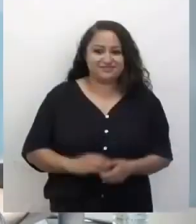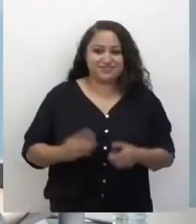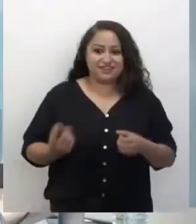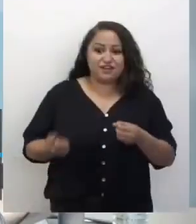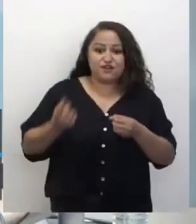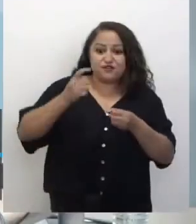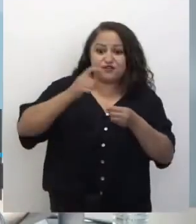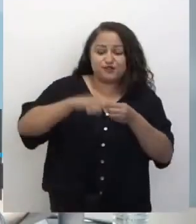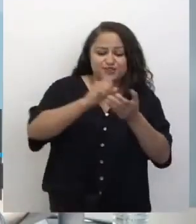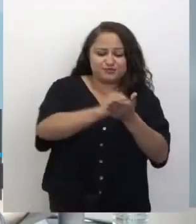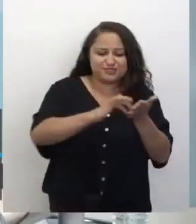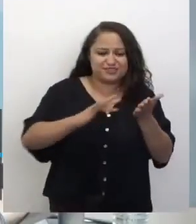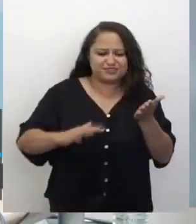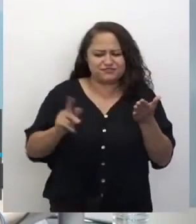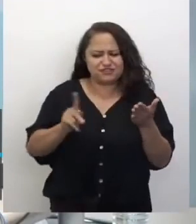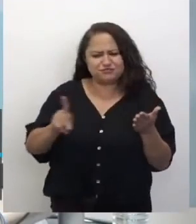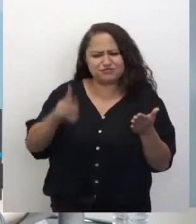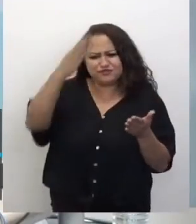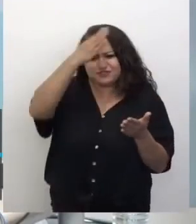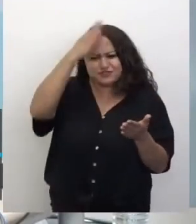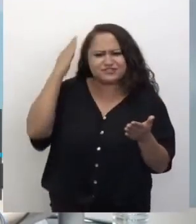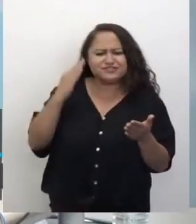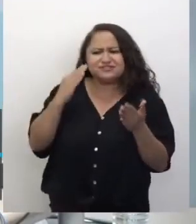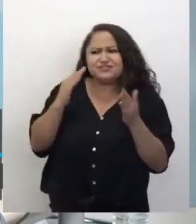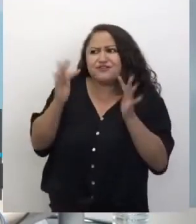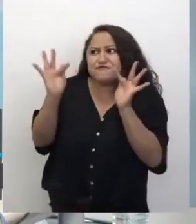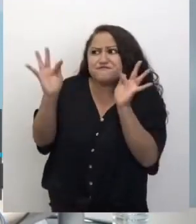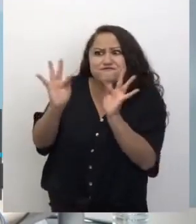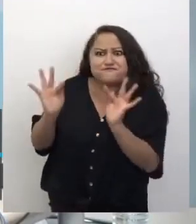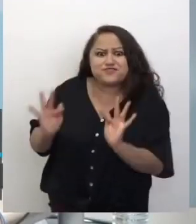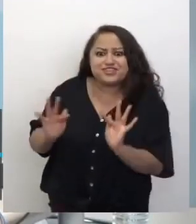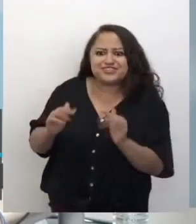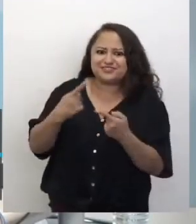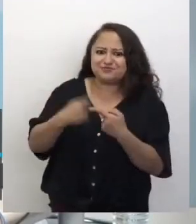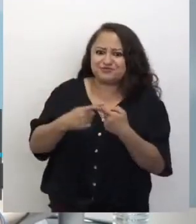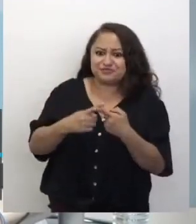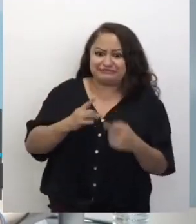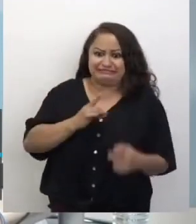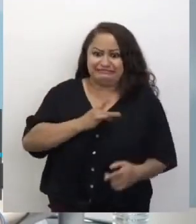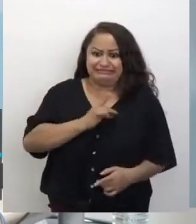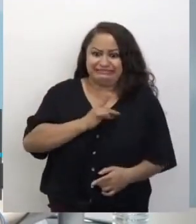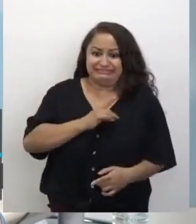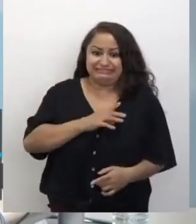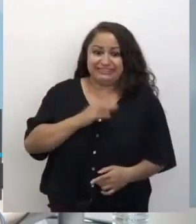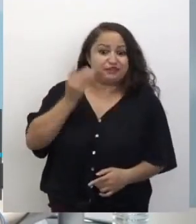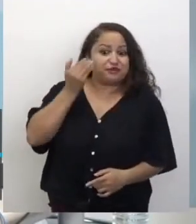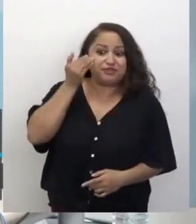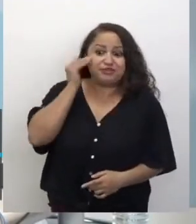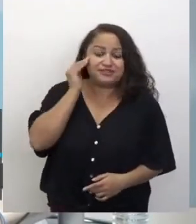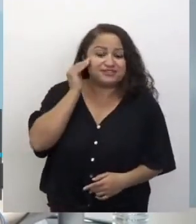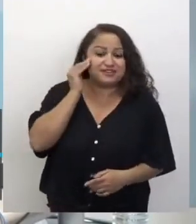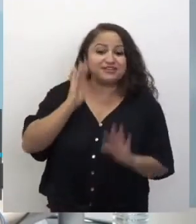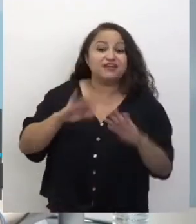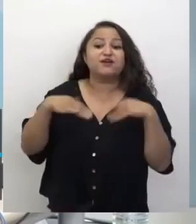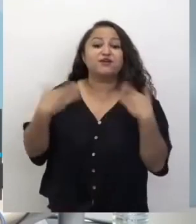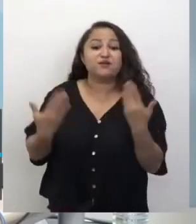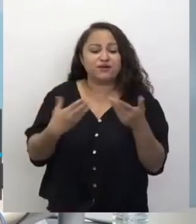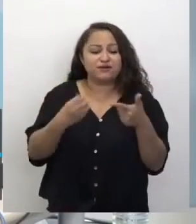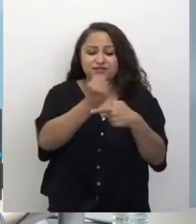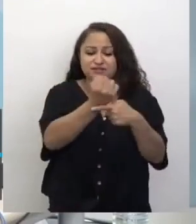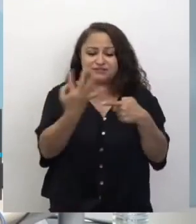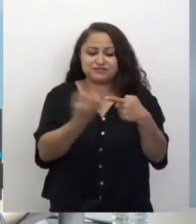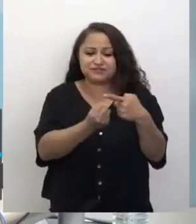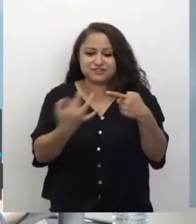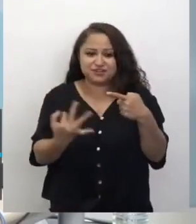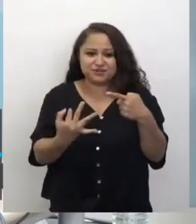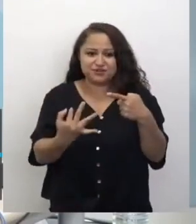Voltamos da atividade. Professora Inês, eu estou muito, mas muito feliz, porque eu fiquei com medo de alguém não conseguir entender qual que era a função. Mas olha, todo mundo colocando que é 1